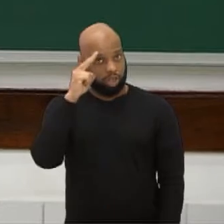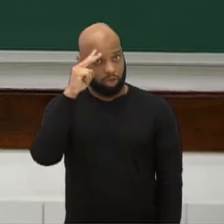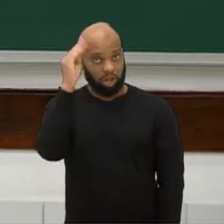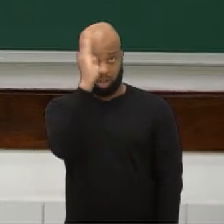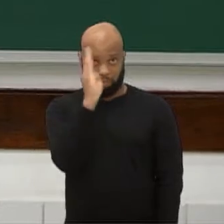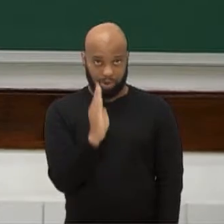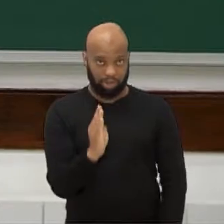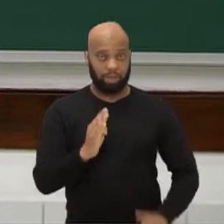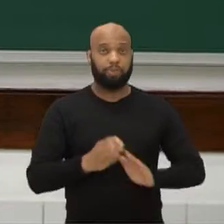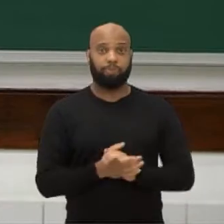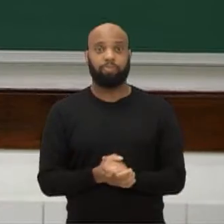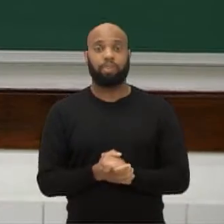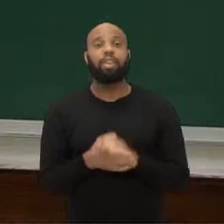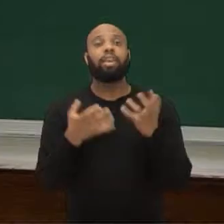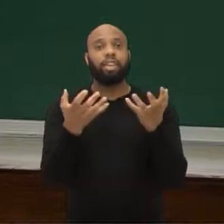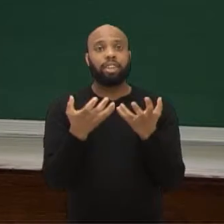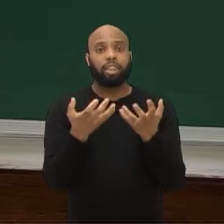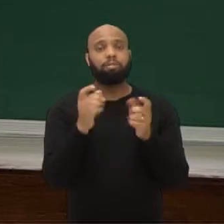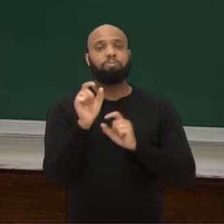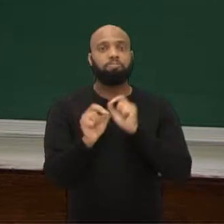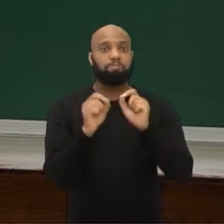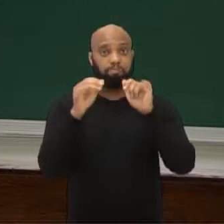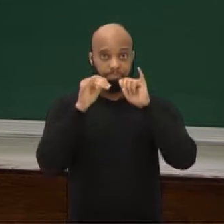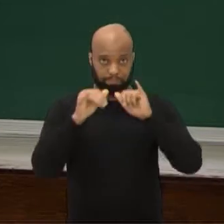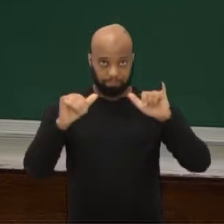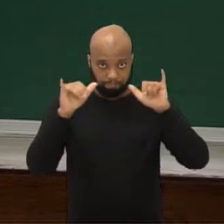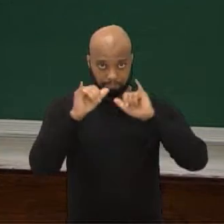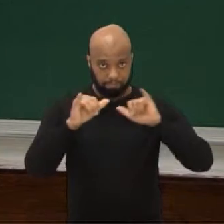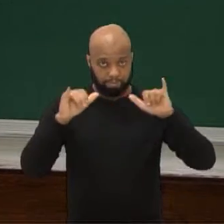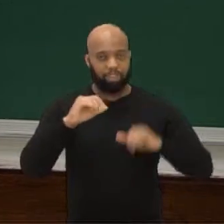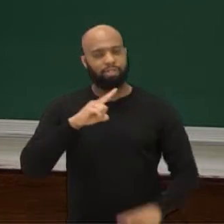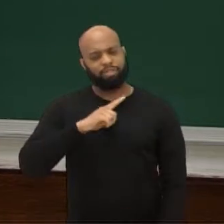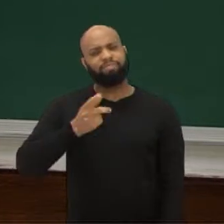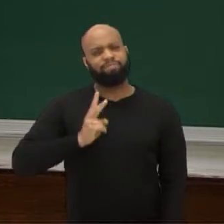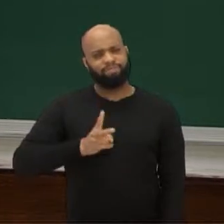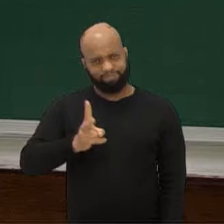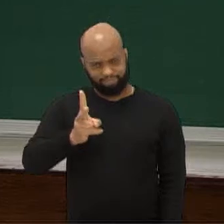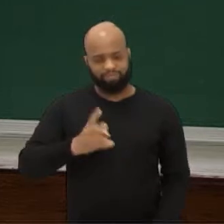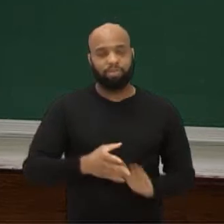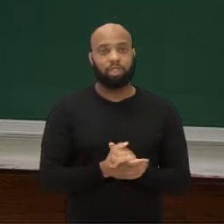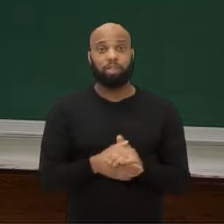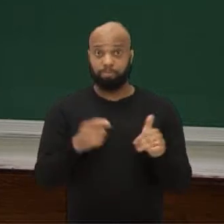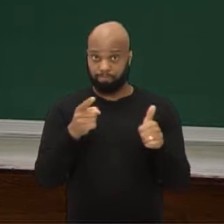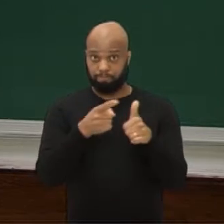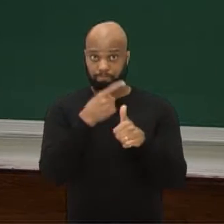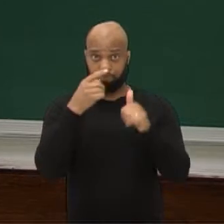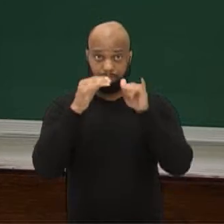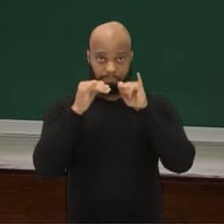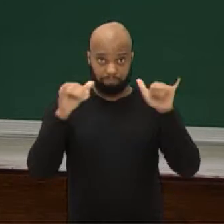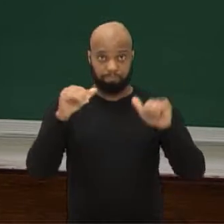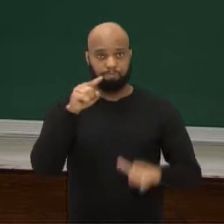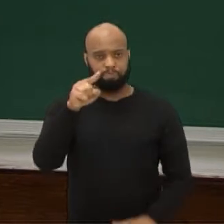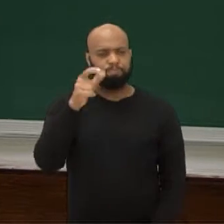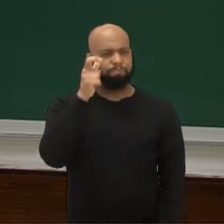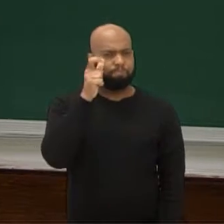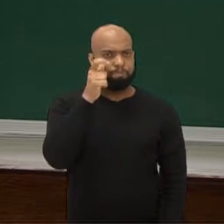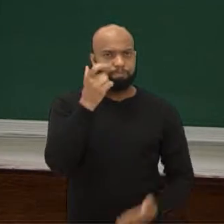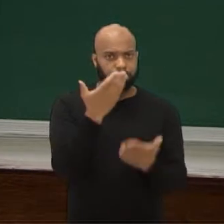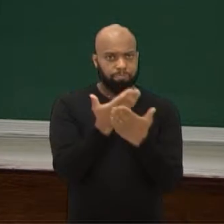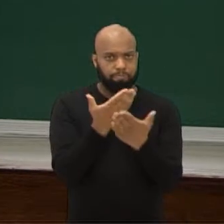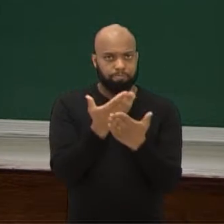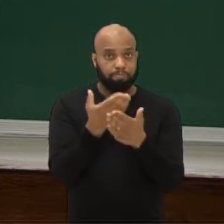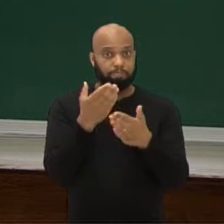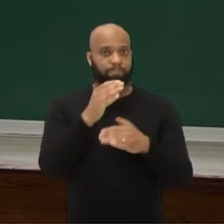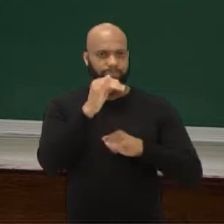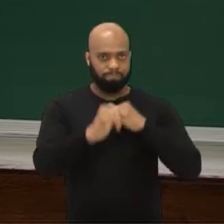história do Brasil, eu quero dar aqueles bons e velhos recados. Primeiro deles, você que está assistindo a aula